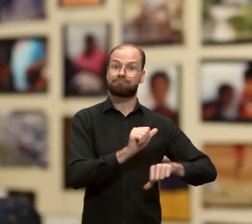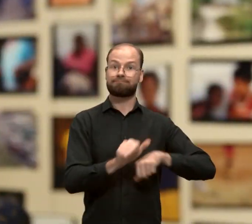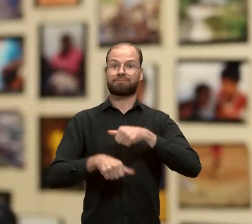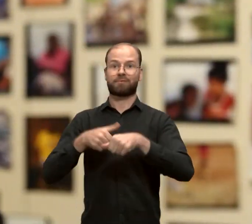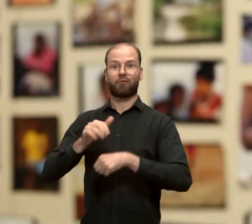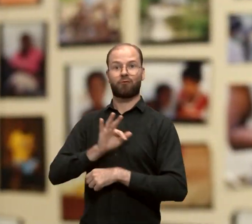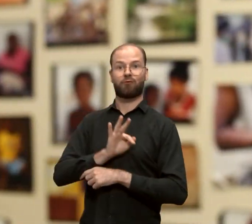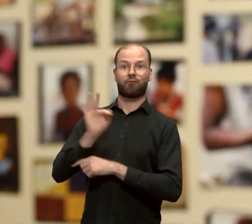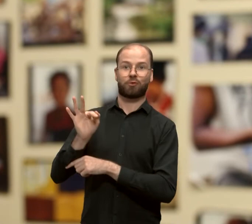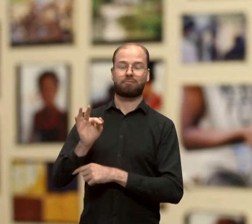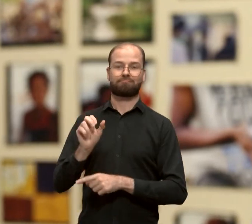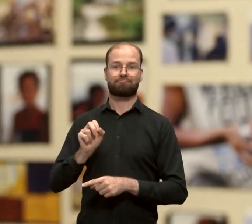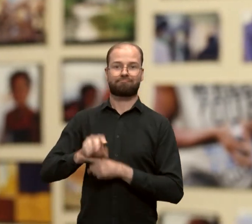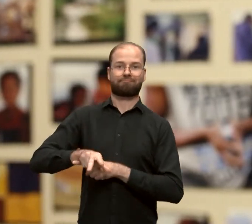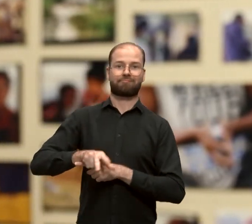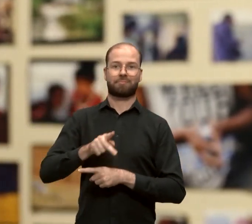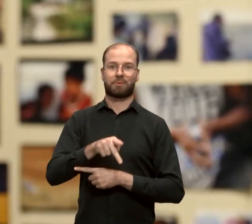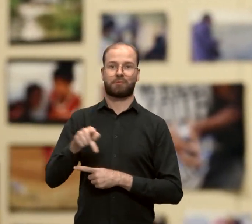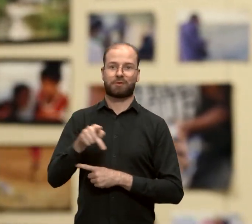depois.